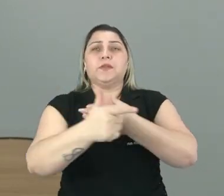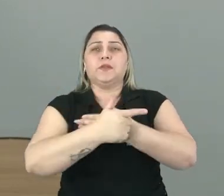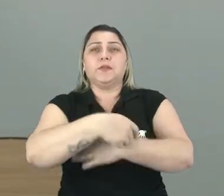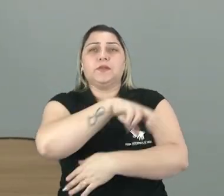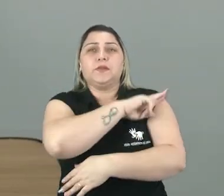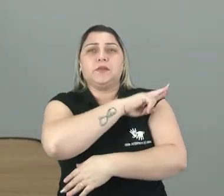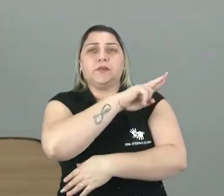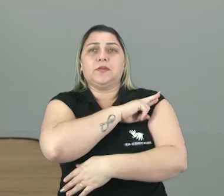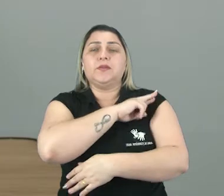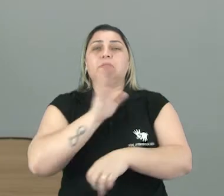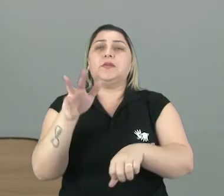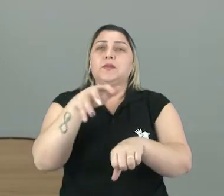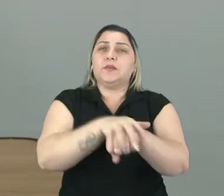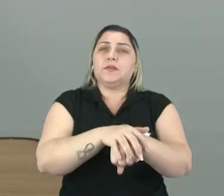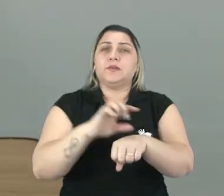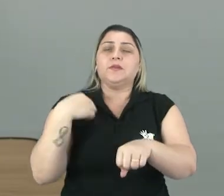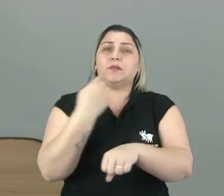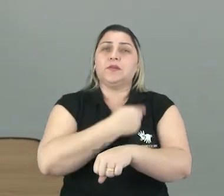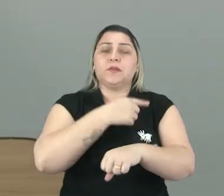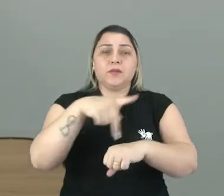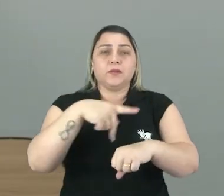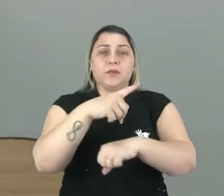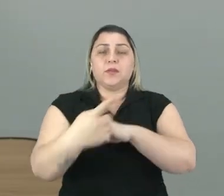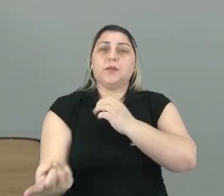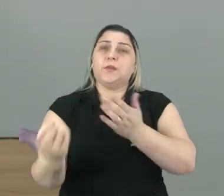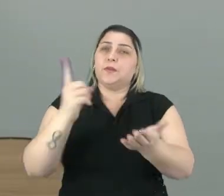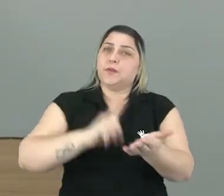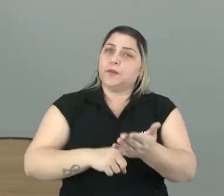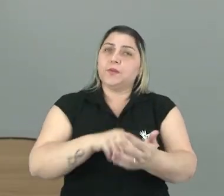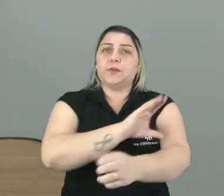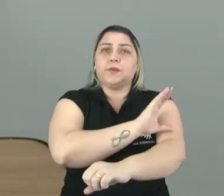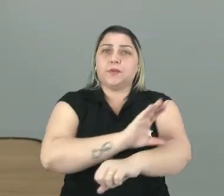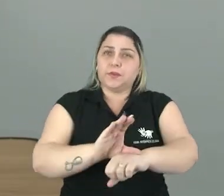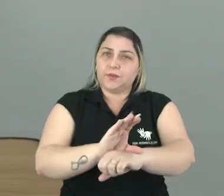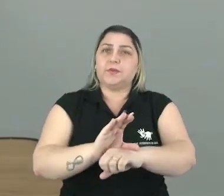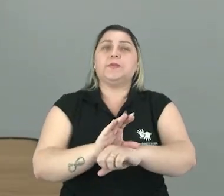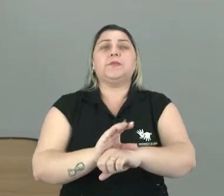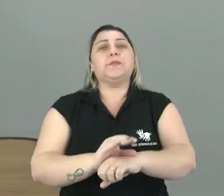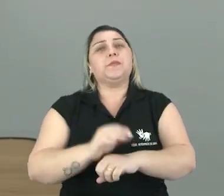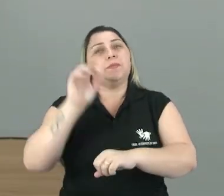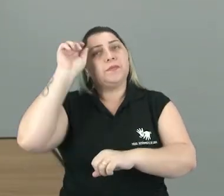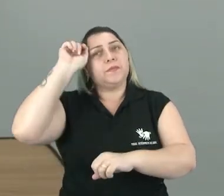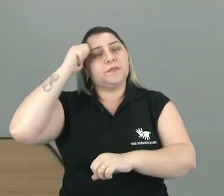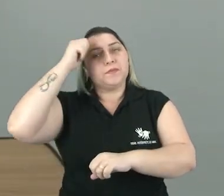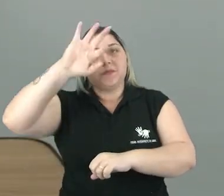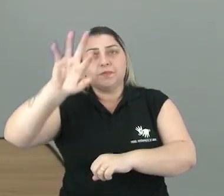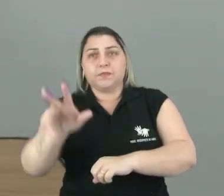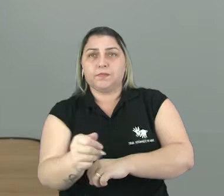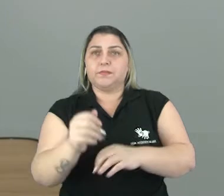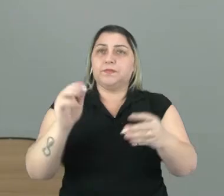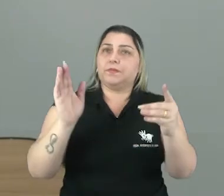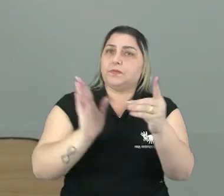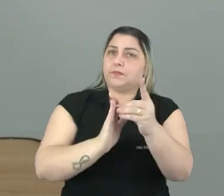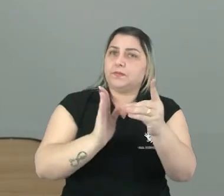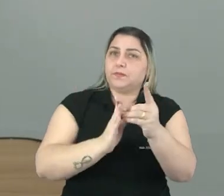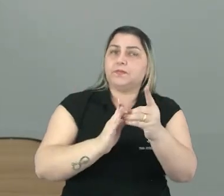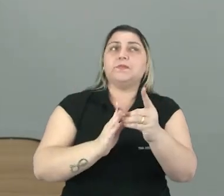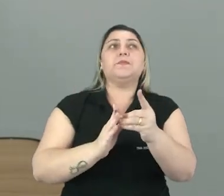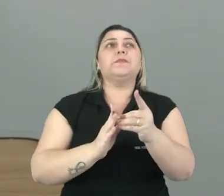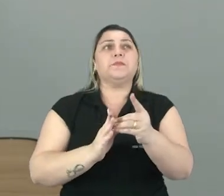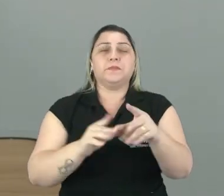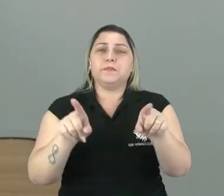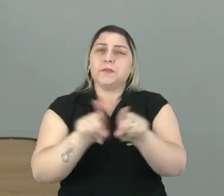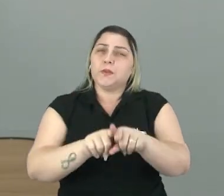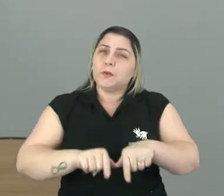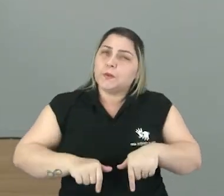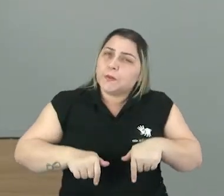do nosso país, né? Nós herdamos muitos costumes desses povos, tanto os africanos quanto os indígenas. Tá? E eles lutam